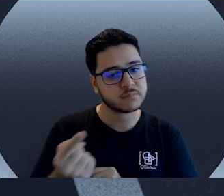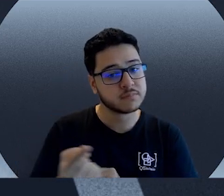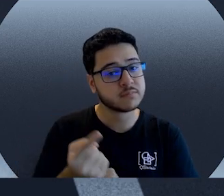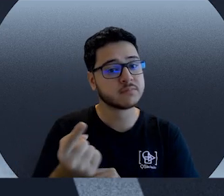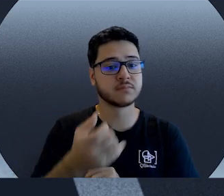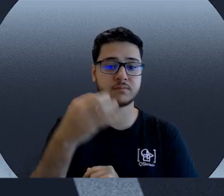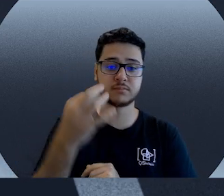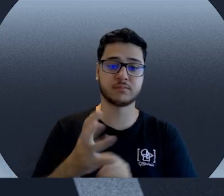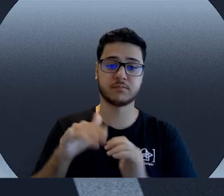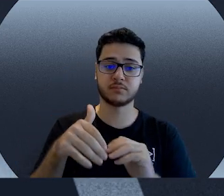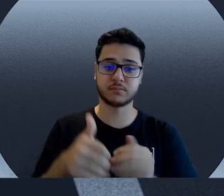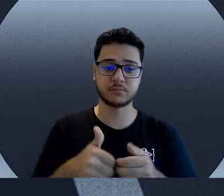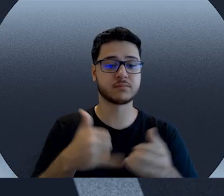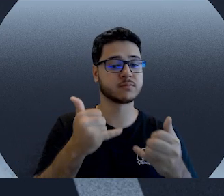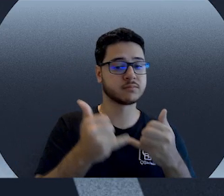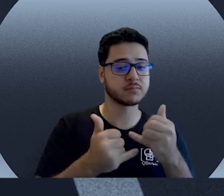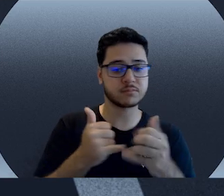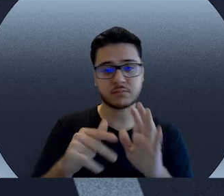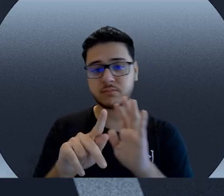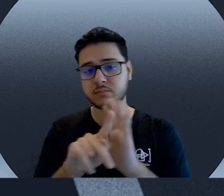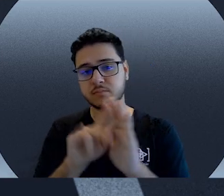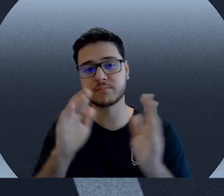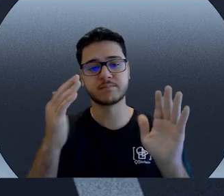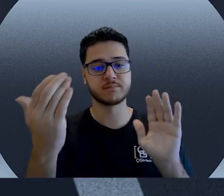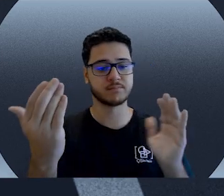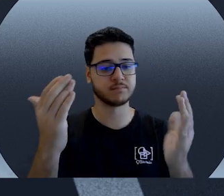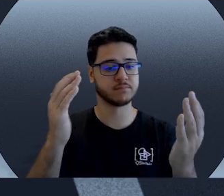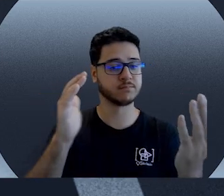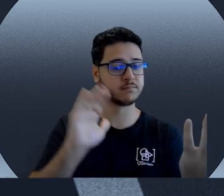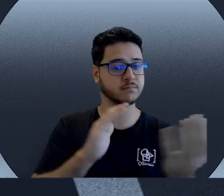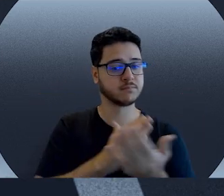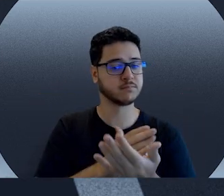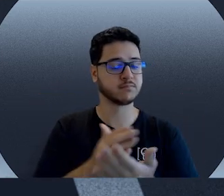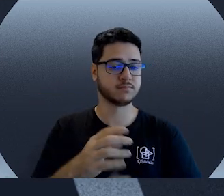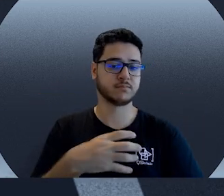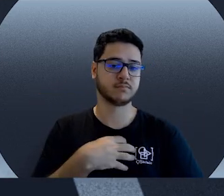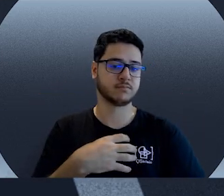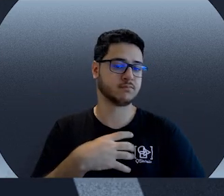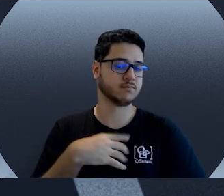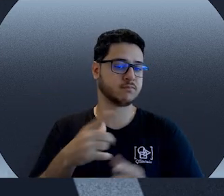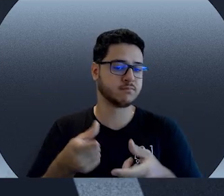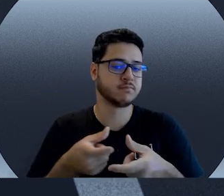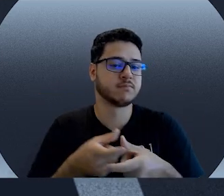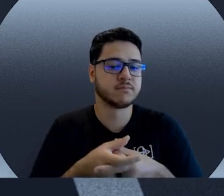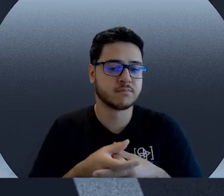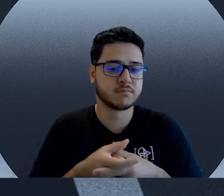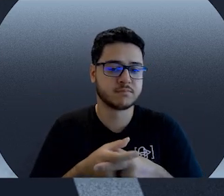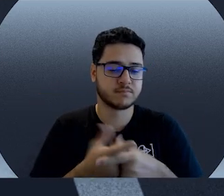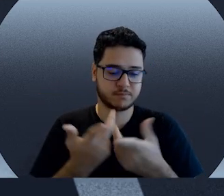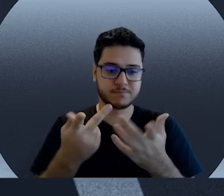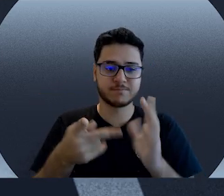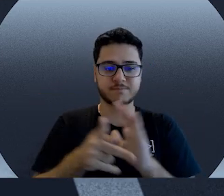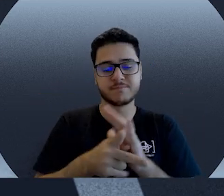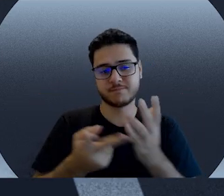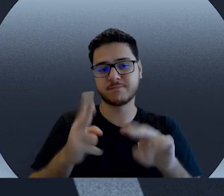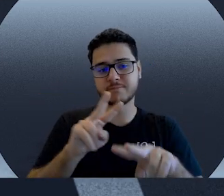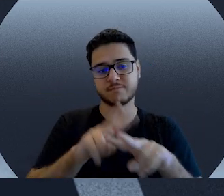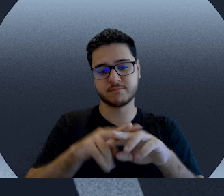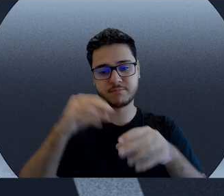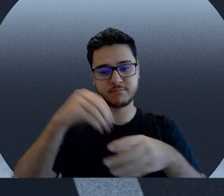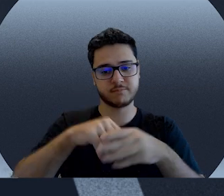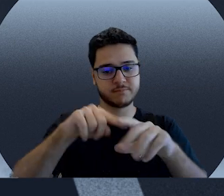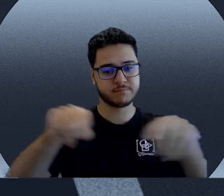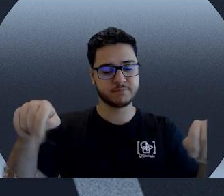imagem, nesse jogo do espelho. Então a gente começa a se sentir pequeno, preso dentro desse quarto que é